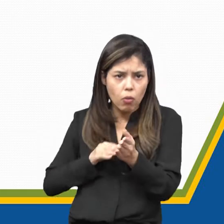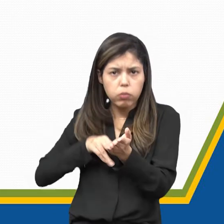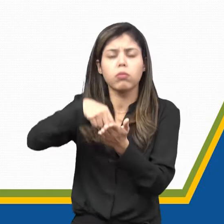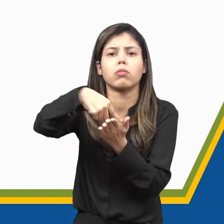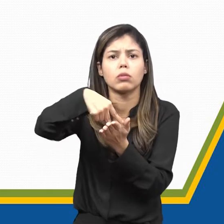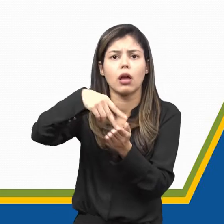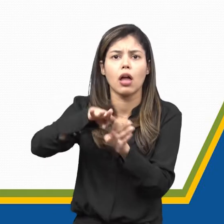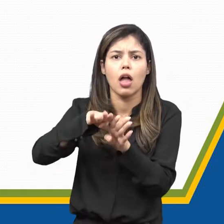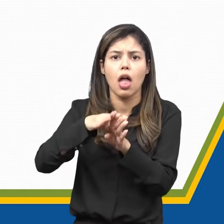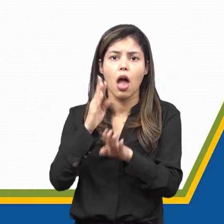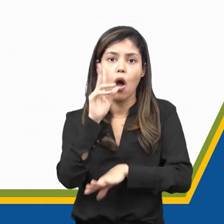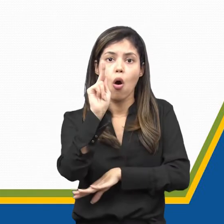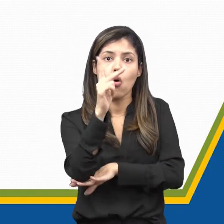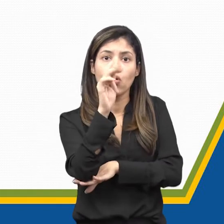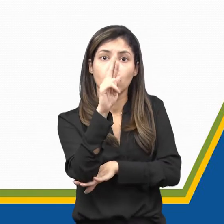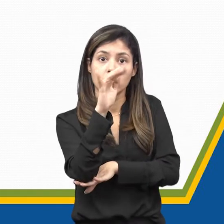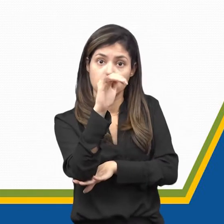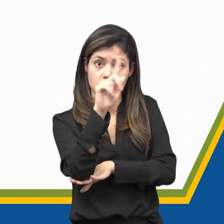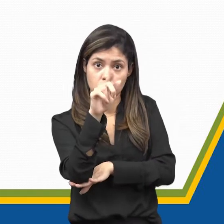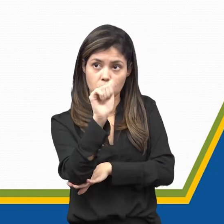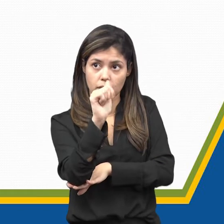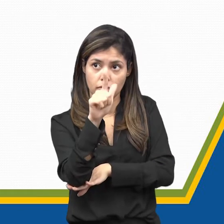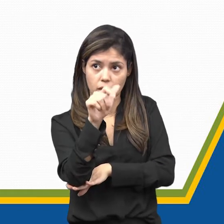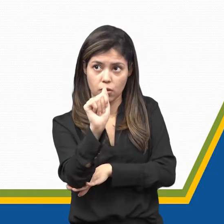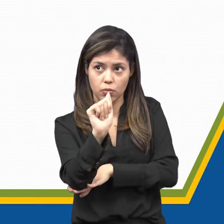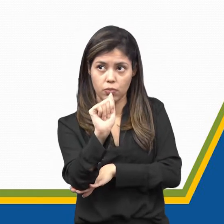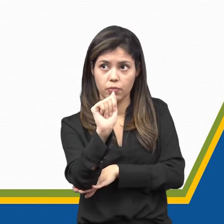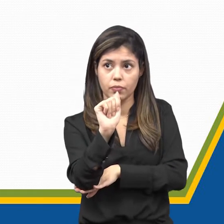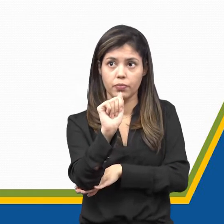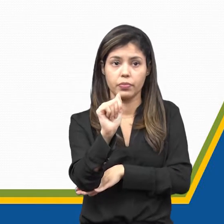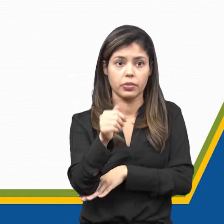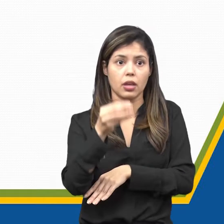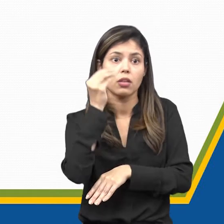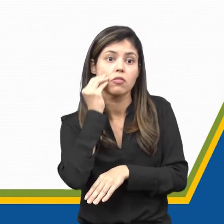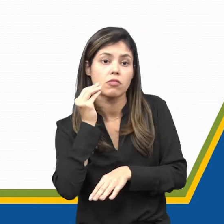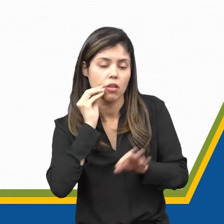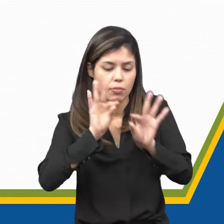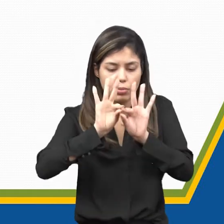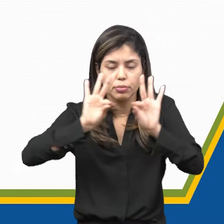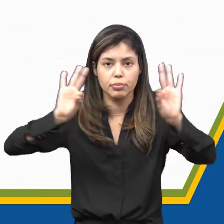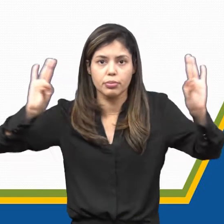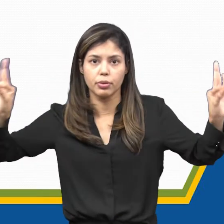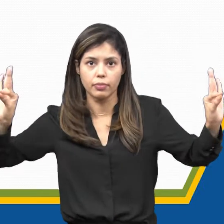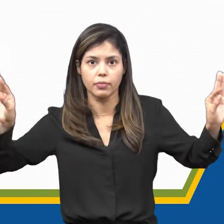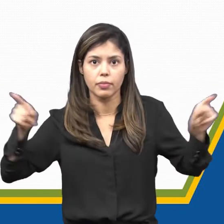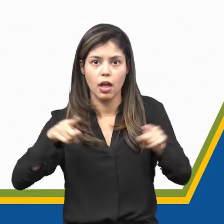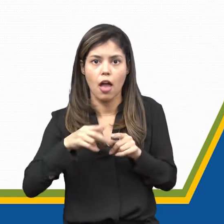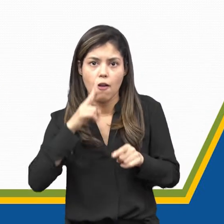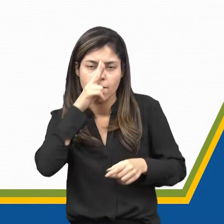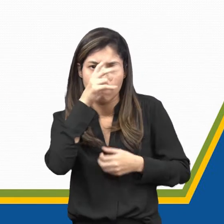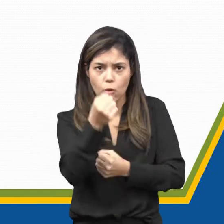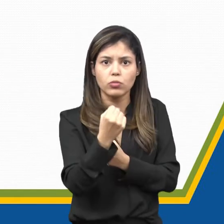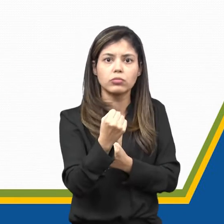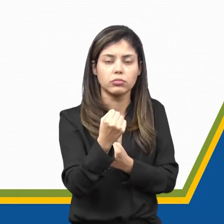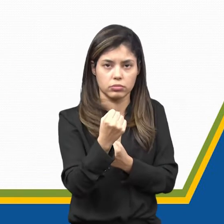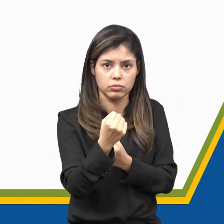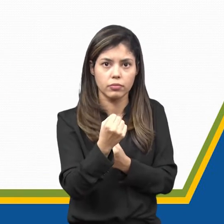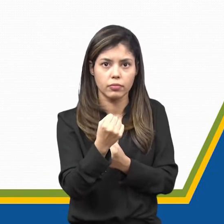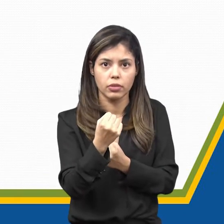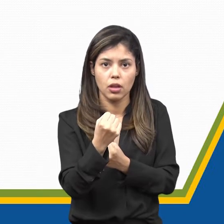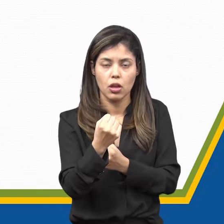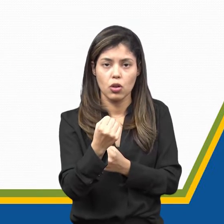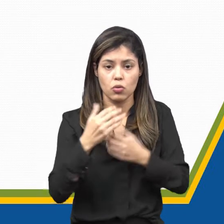é horizontal, não é vertical, é horizontal. Esse teste ele é usado para verificar a força, neste caso dos